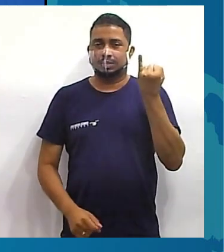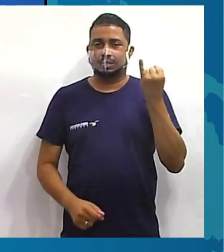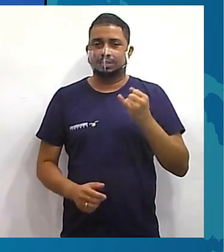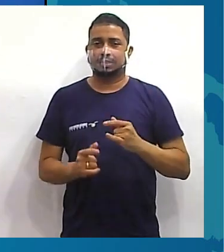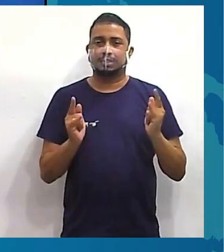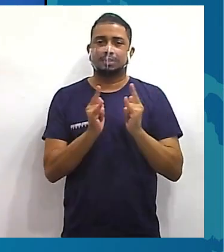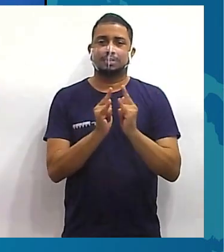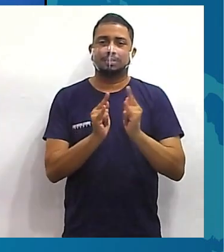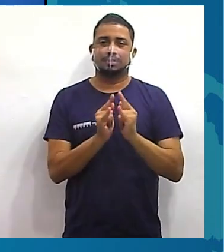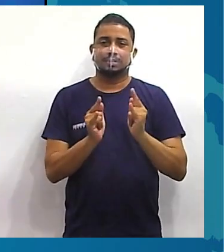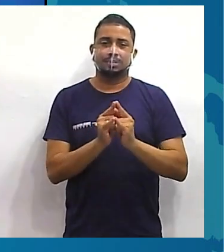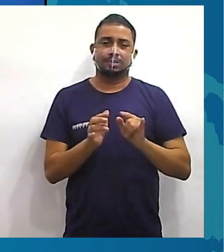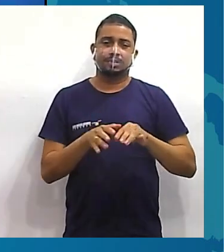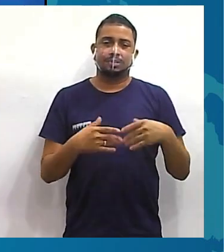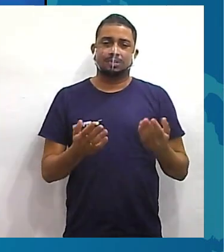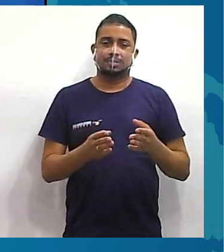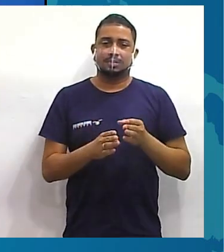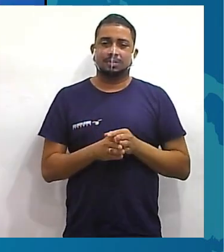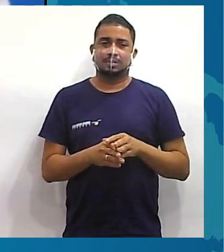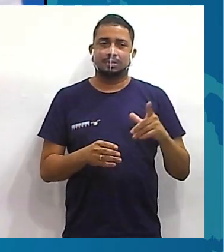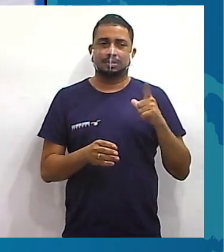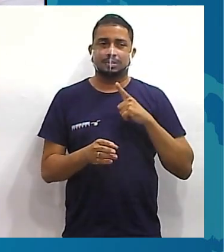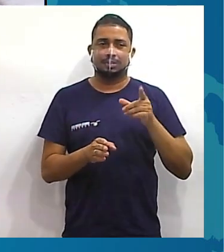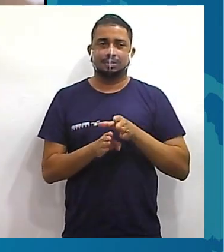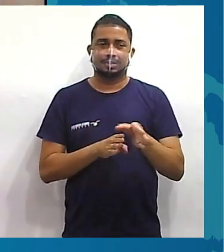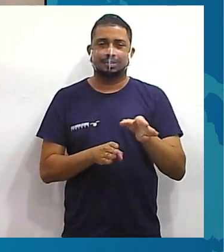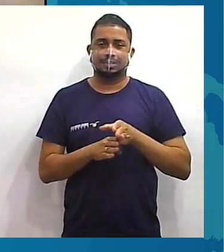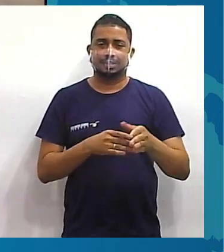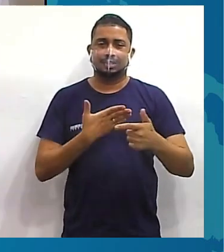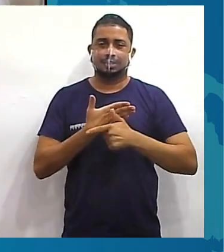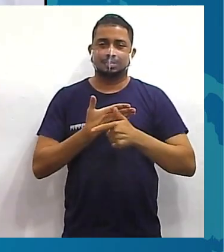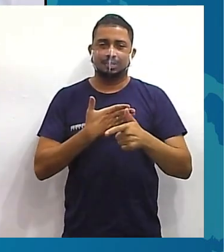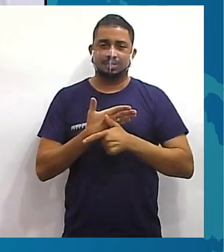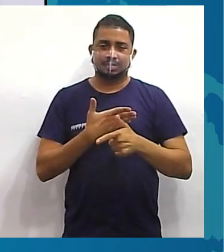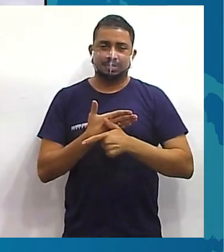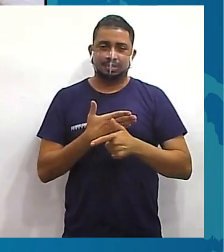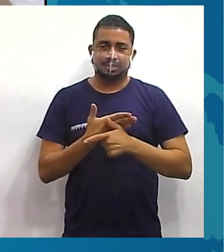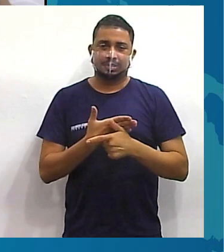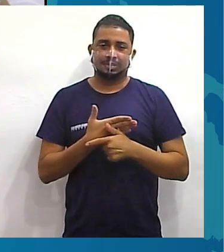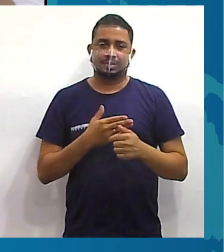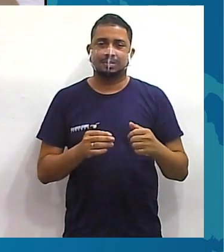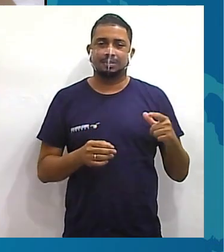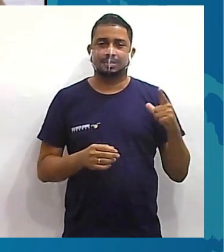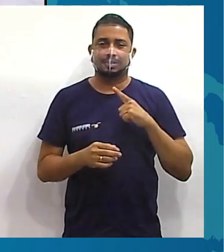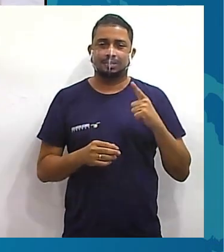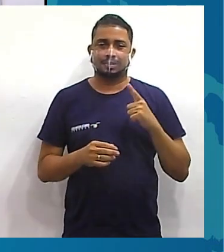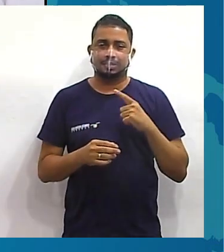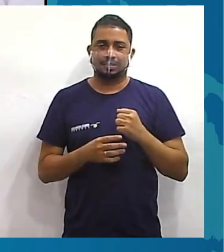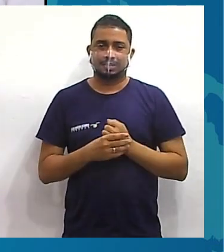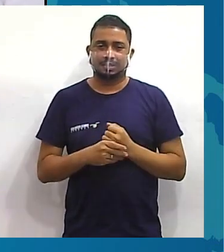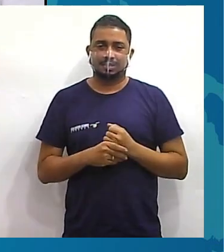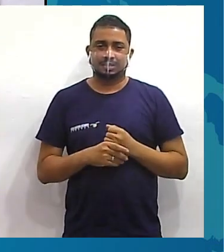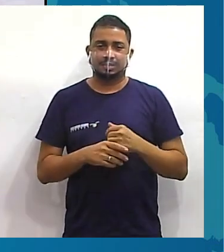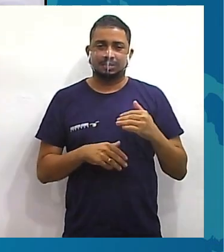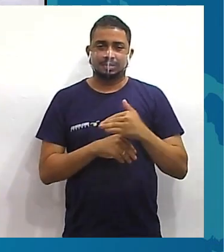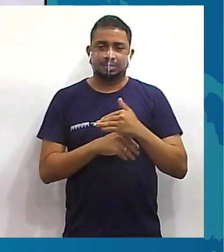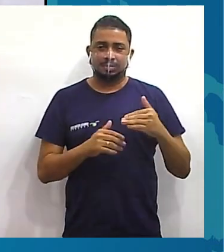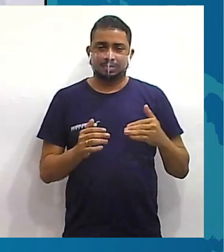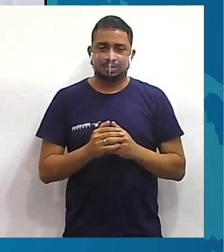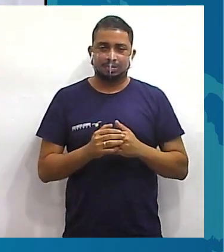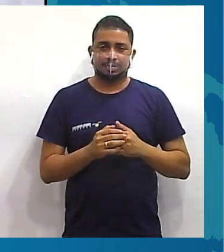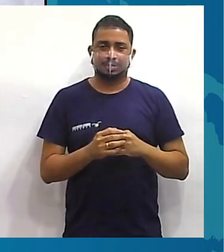né? Então, o conselho, ele tem esse papel, né, de estar monitorando essa fiscalização e tudo que é atrelado